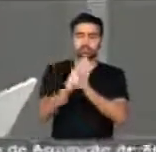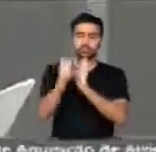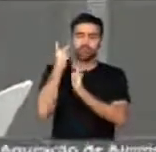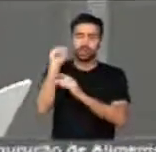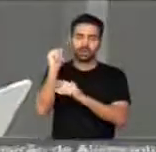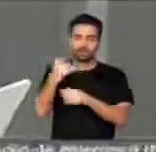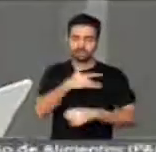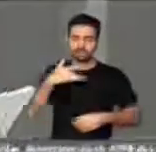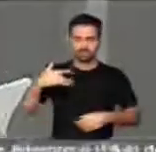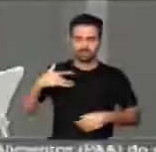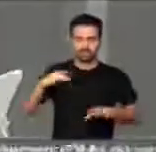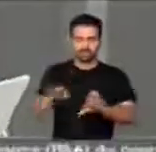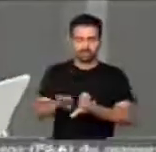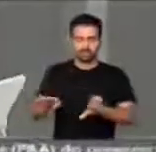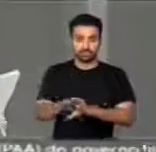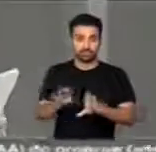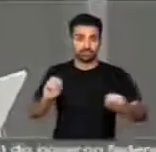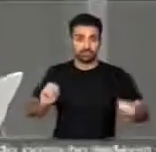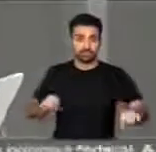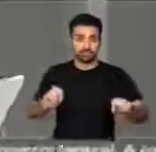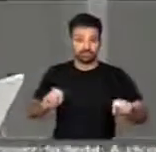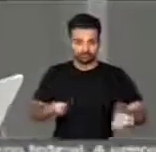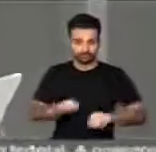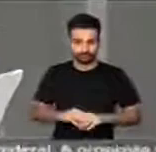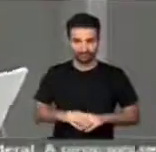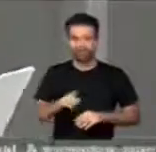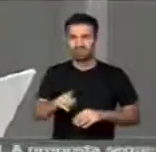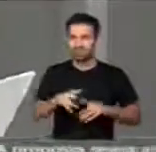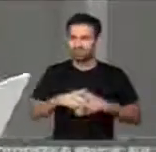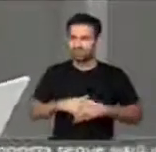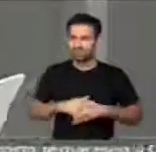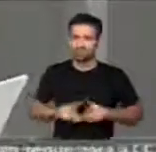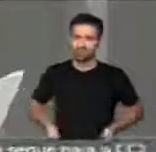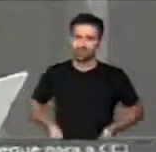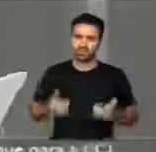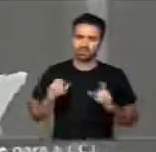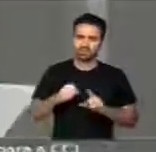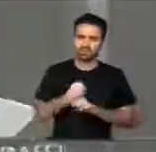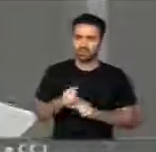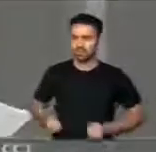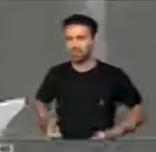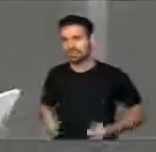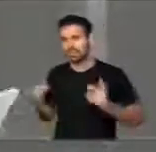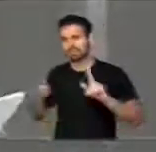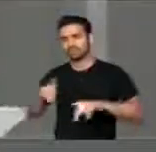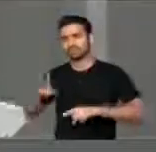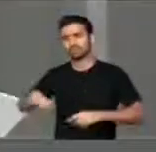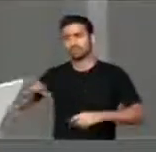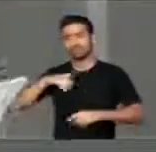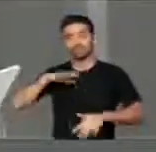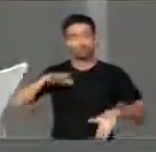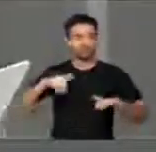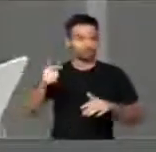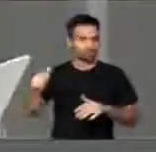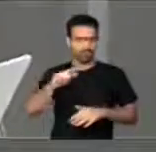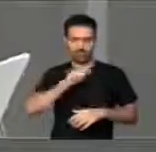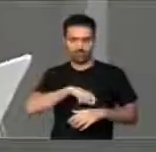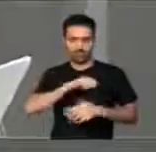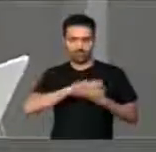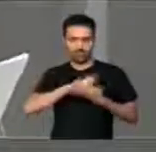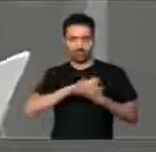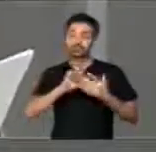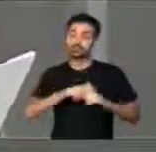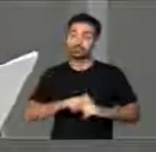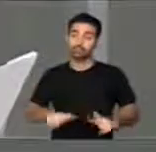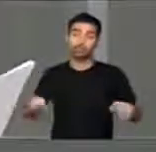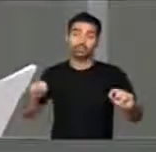saúde e à educação. Essa confusão entre gastos sociais e gastos públicos, nem sempre maldosa, lança dúvidas sobre